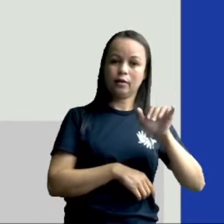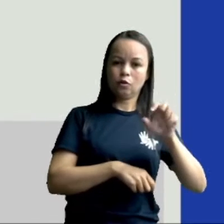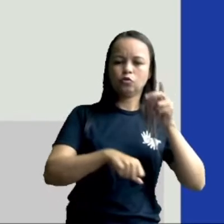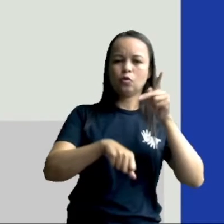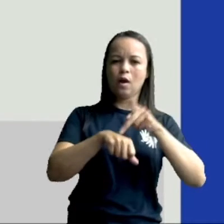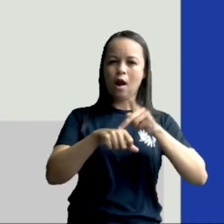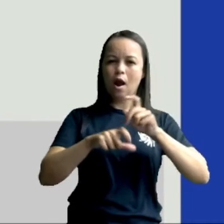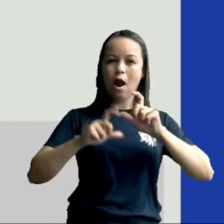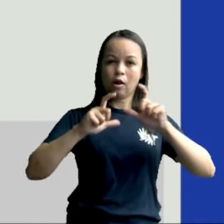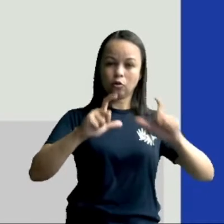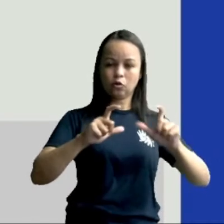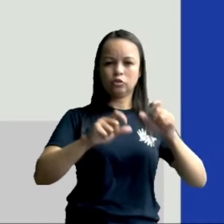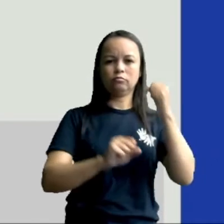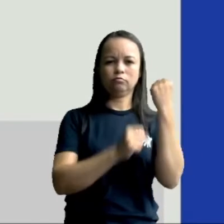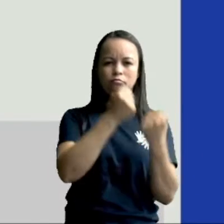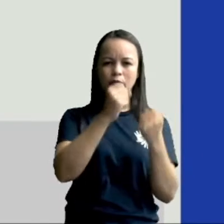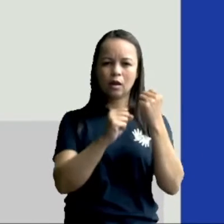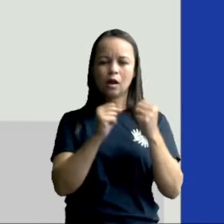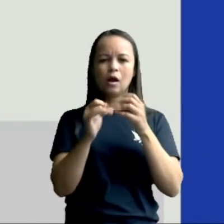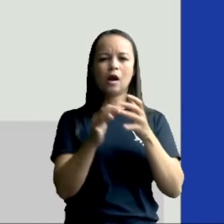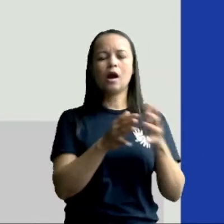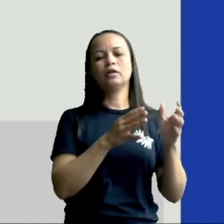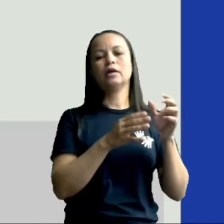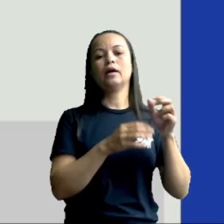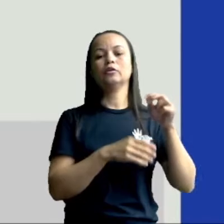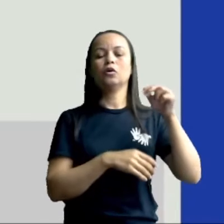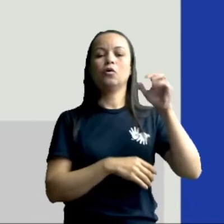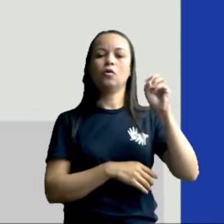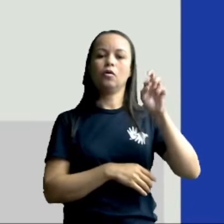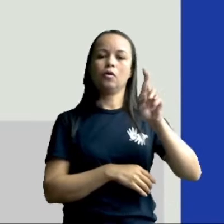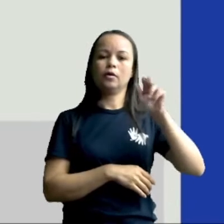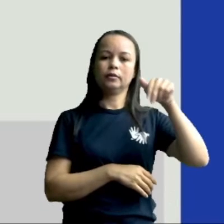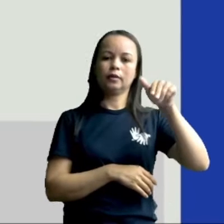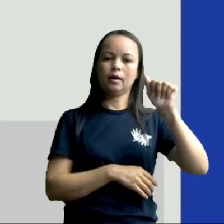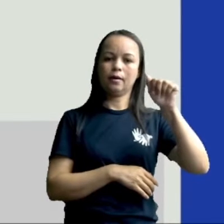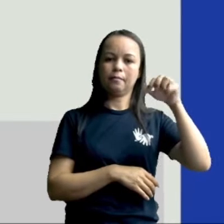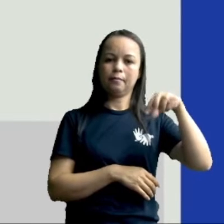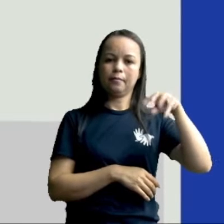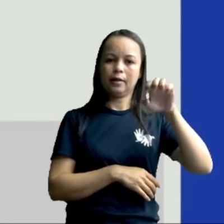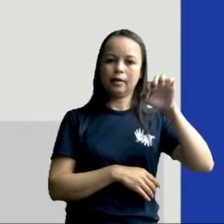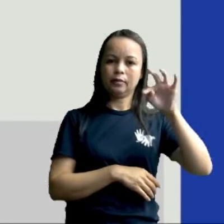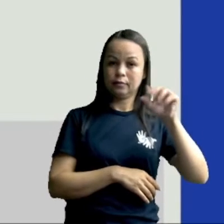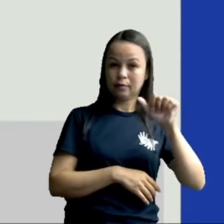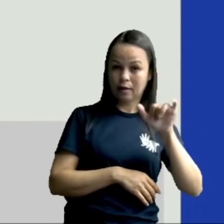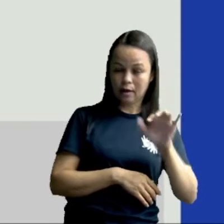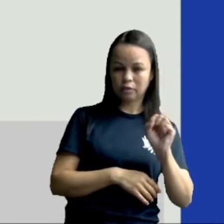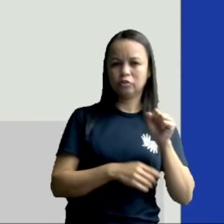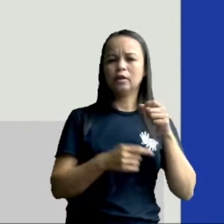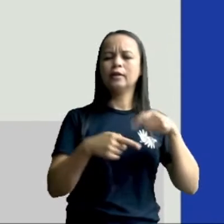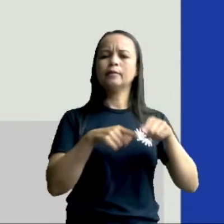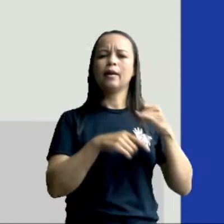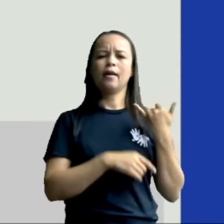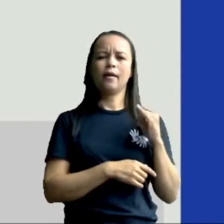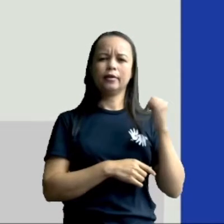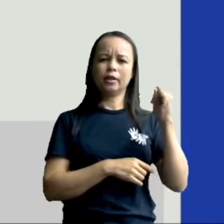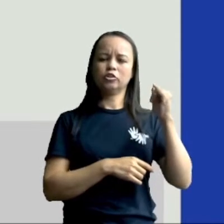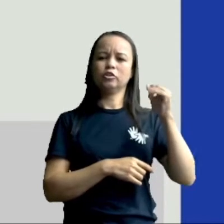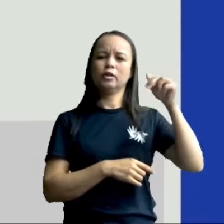rochas industriais e as ornamentais. Os energéticos, energia